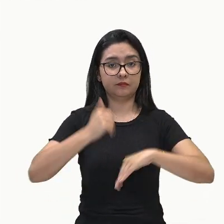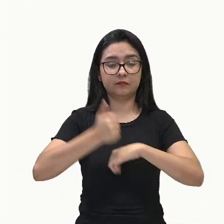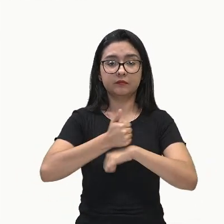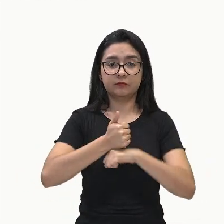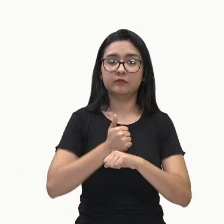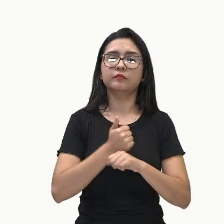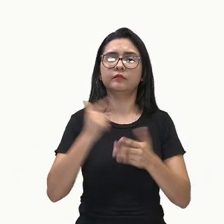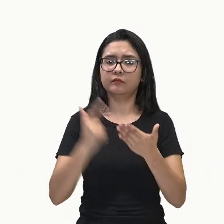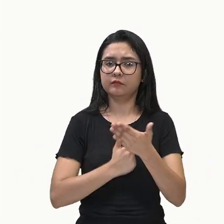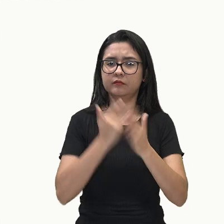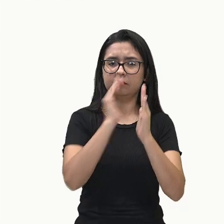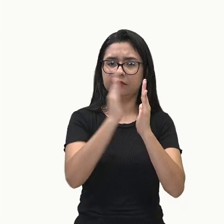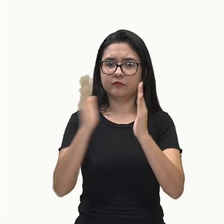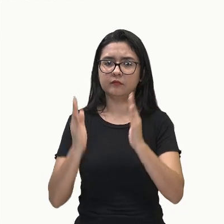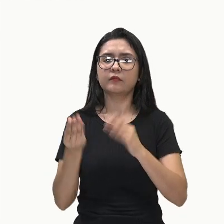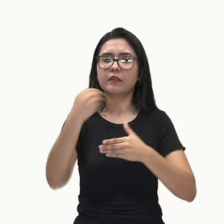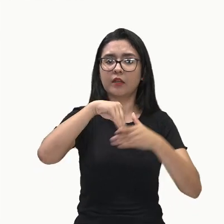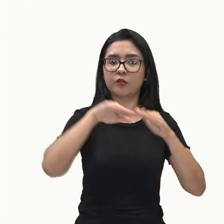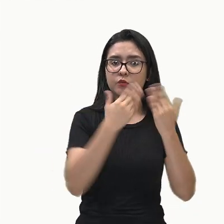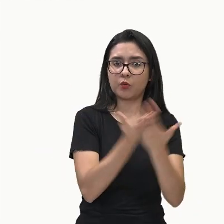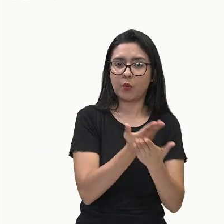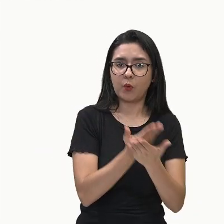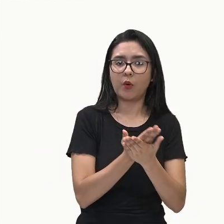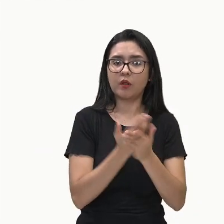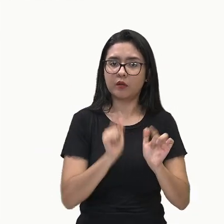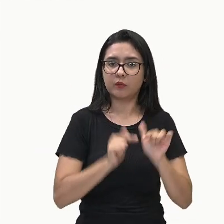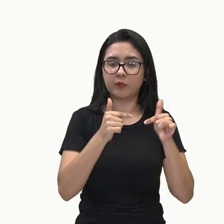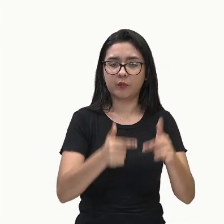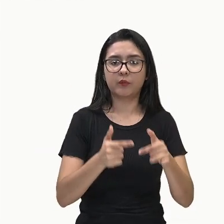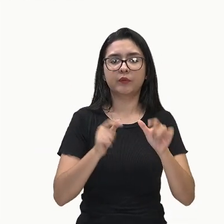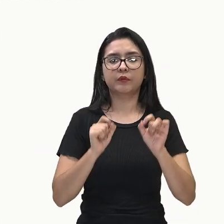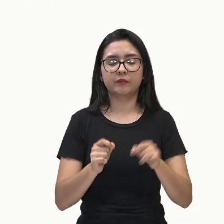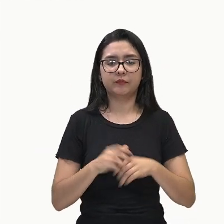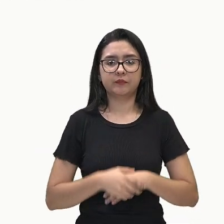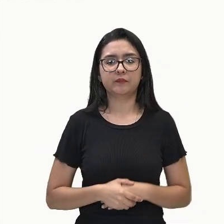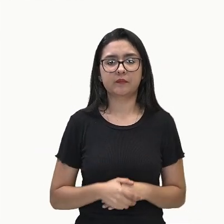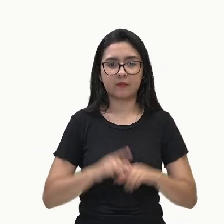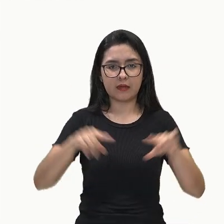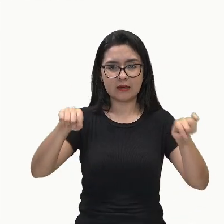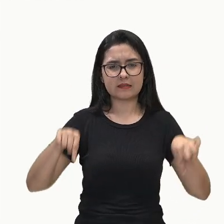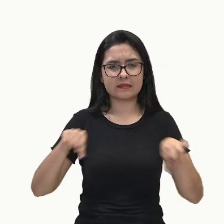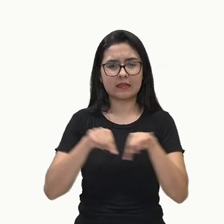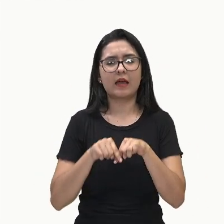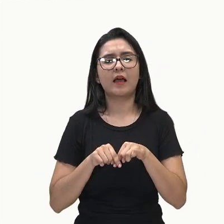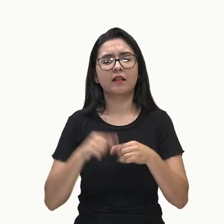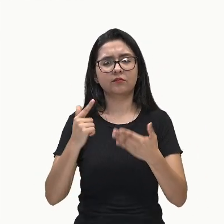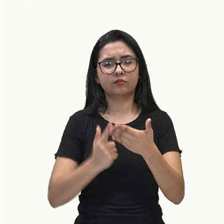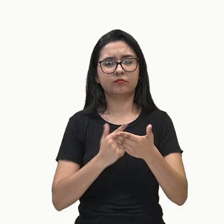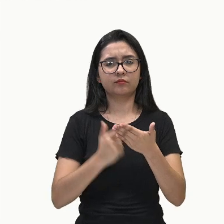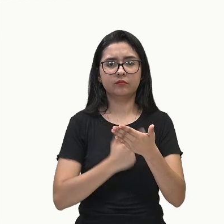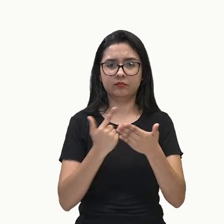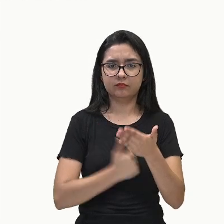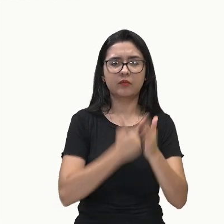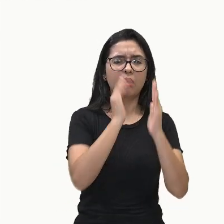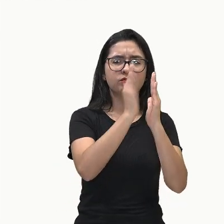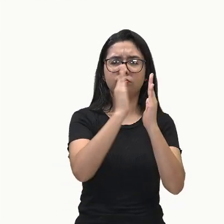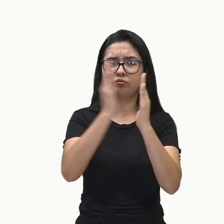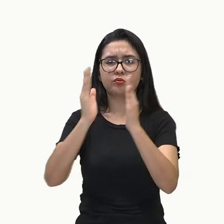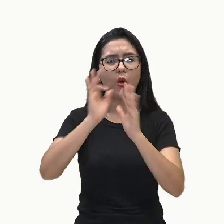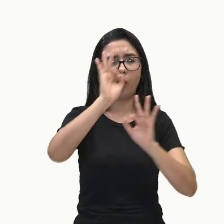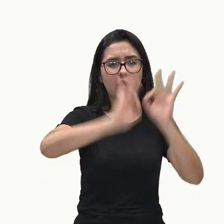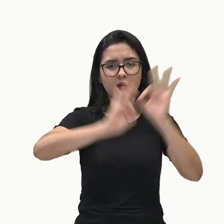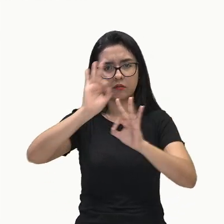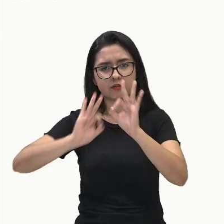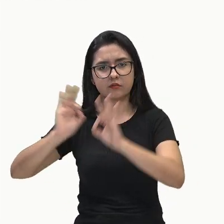é aquela pessoa dentro da escola, dentro das bibliotecas, que trabalha ali cuidando da ordem dos